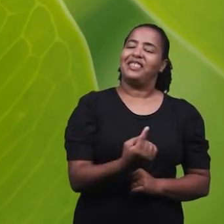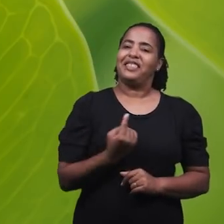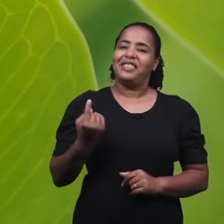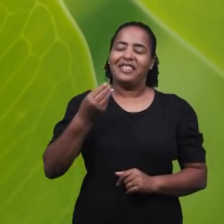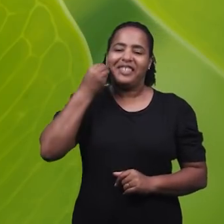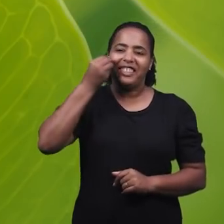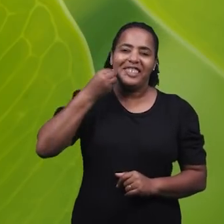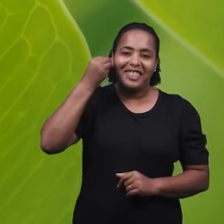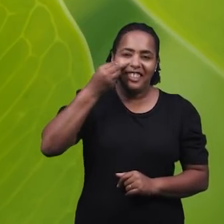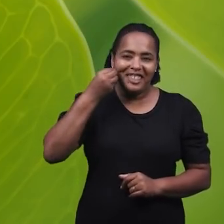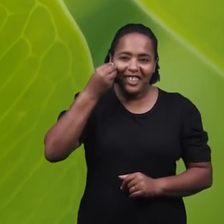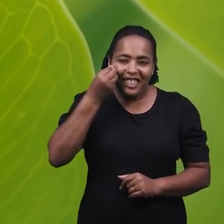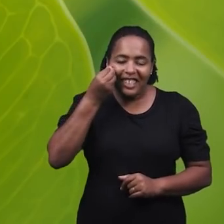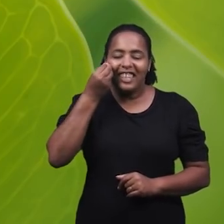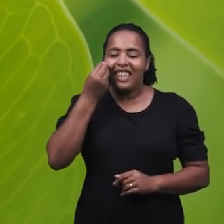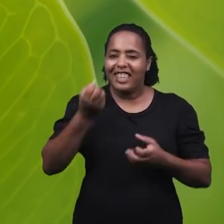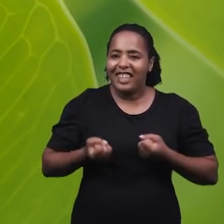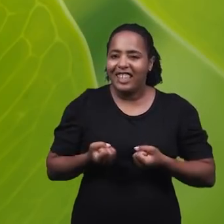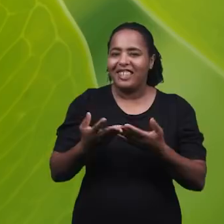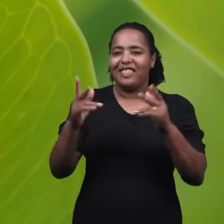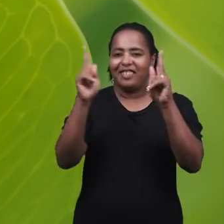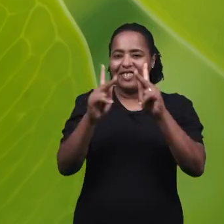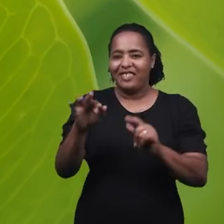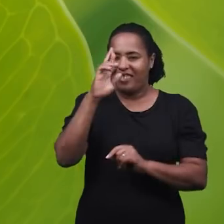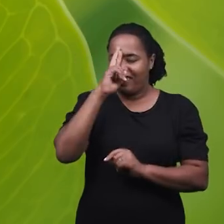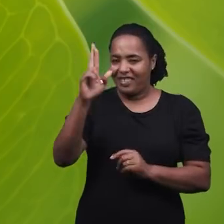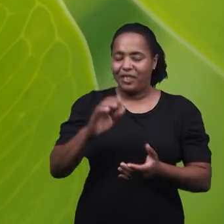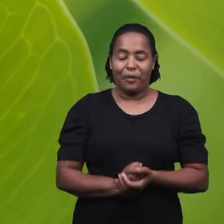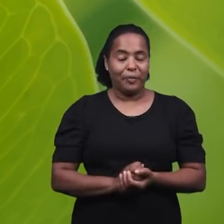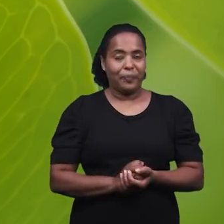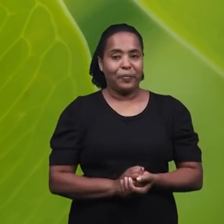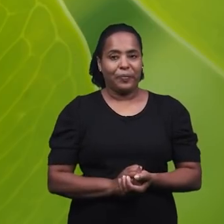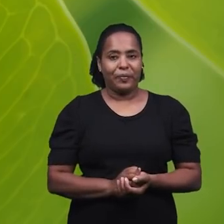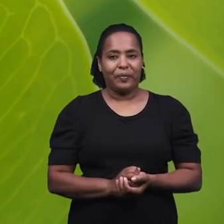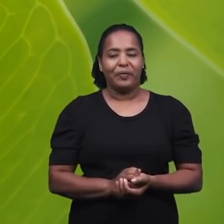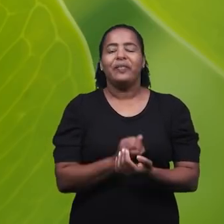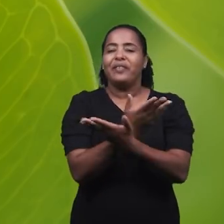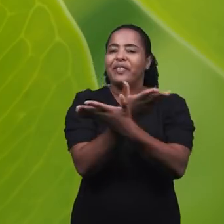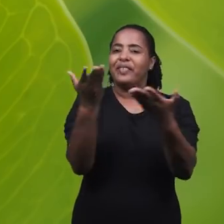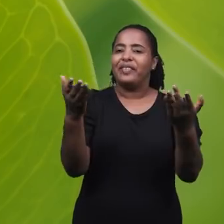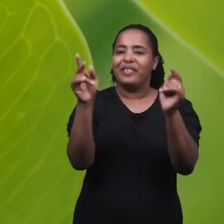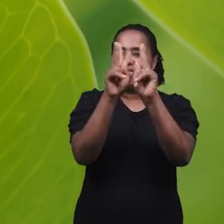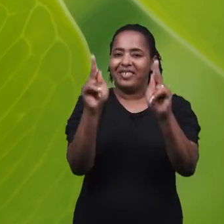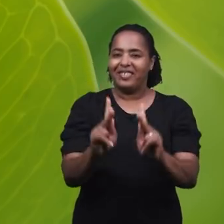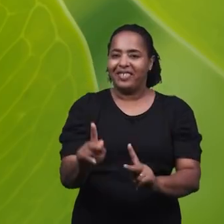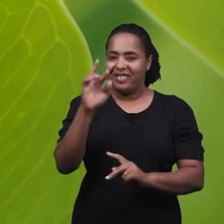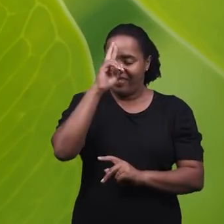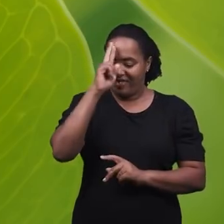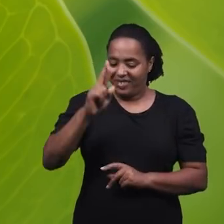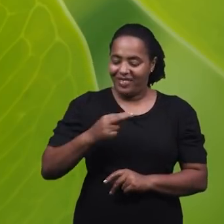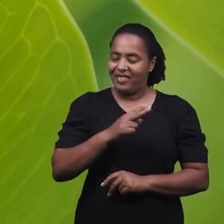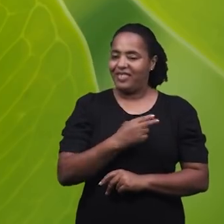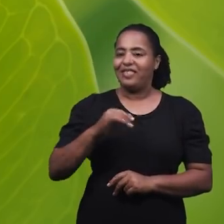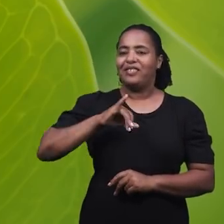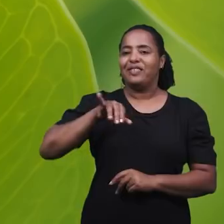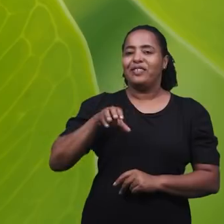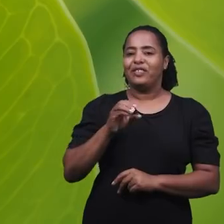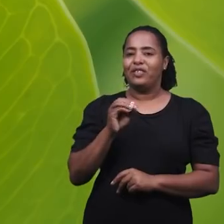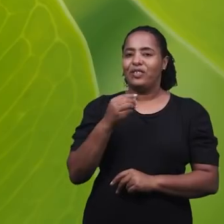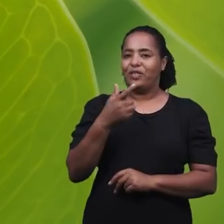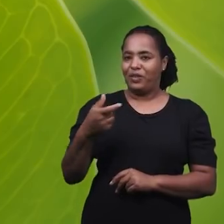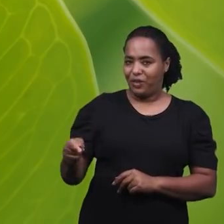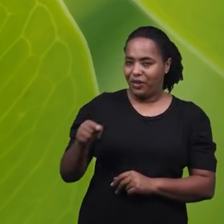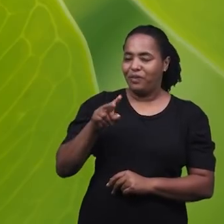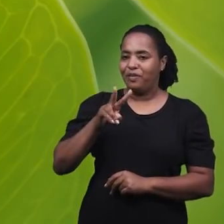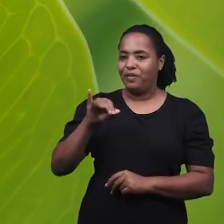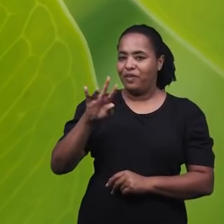grande experiência, está sendo uma bênção. A paz do Senhor. Eu quero saudar a todos com a paz do Senhor Jesus. Meu nome é João Victor, eu congrego em Vila